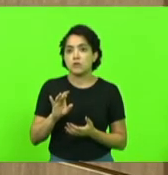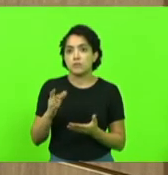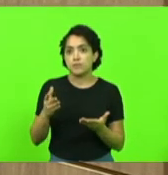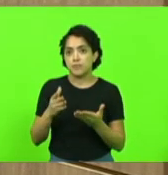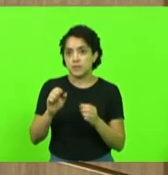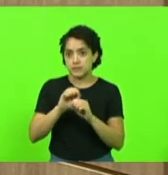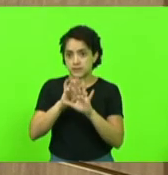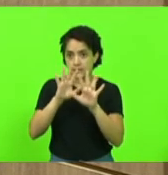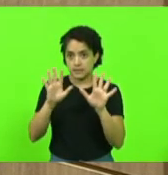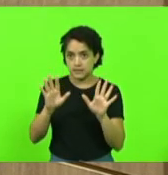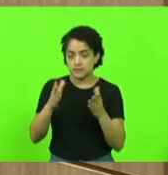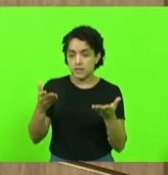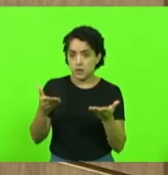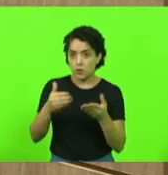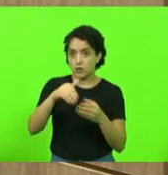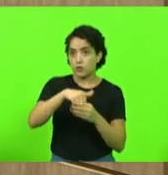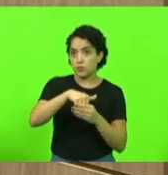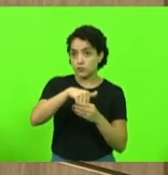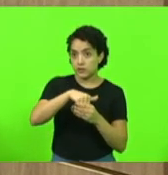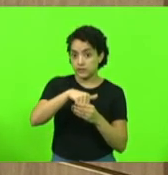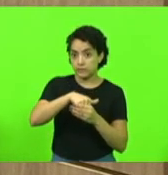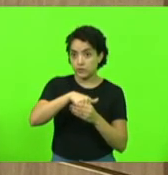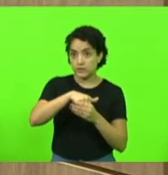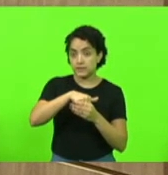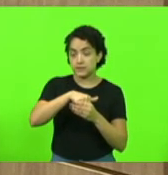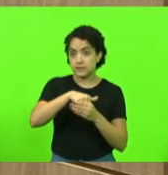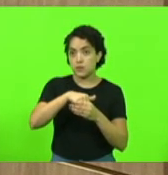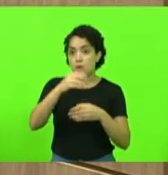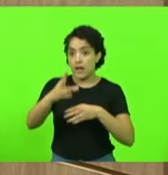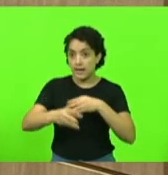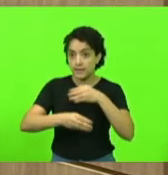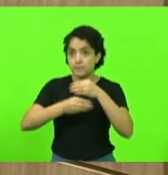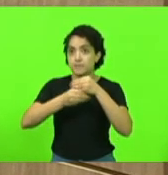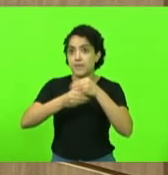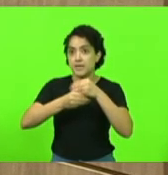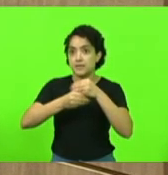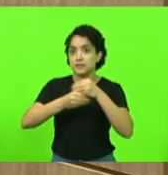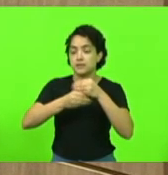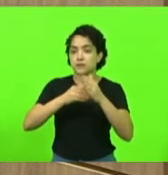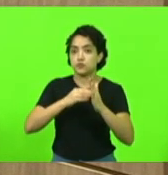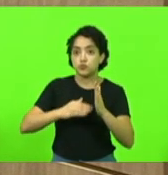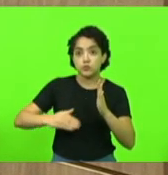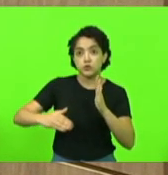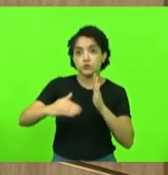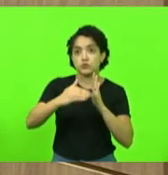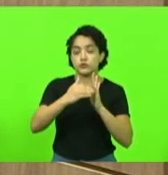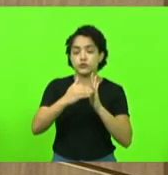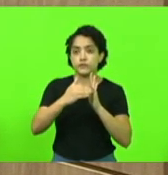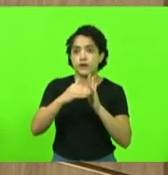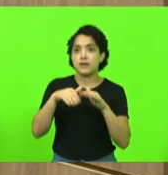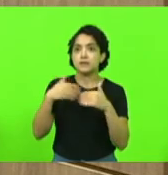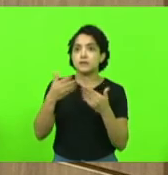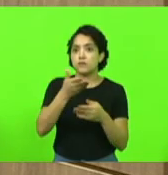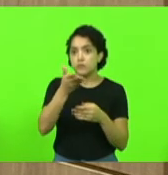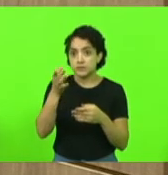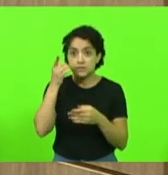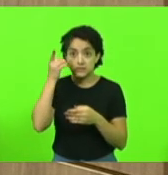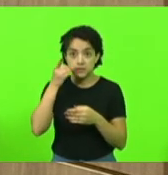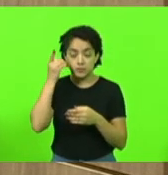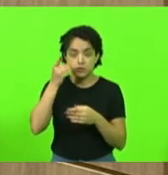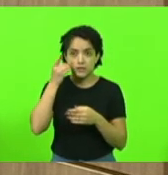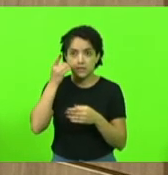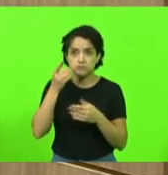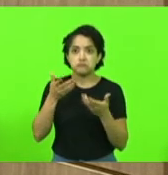em votação a emenda substitutivo, então os deputados que